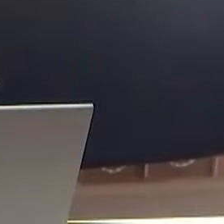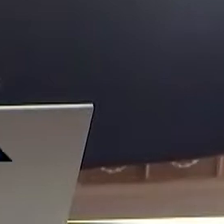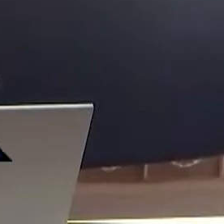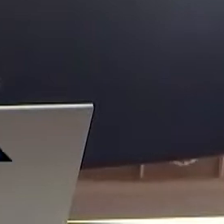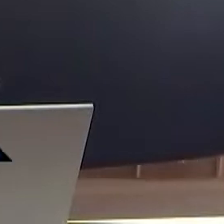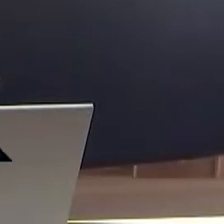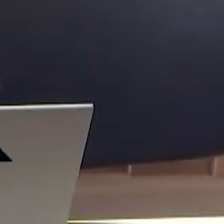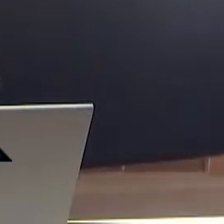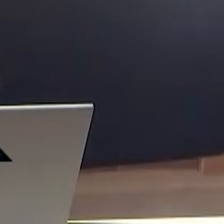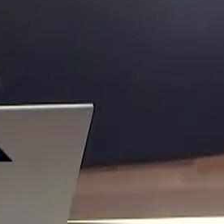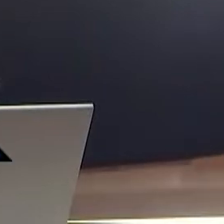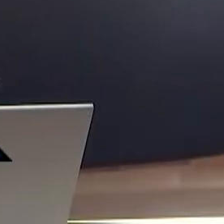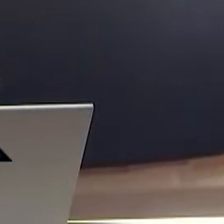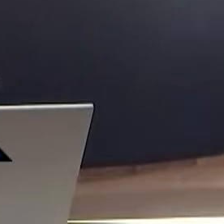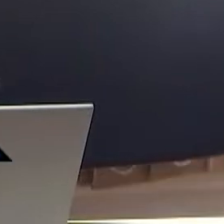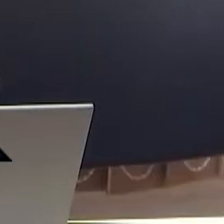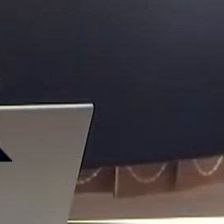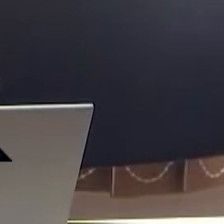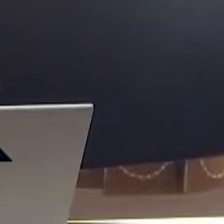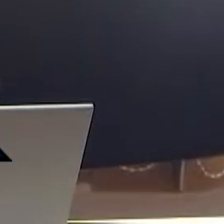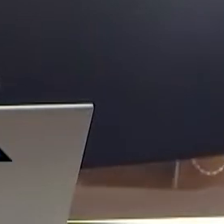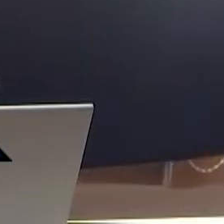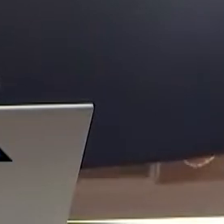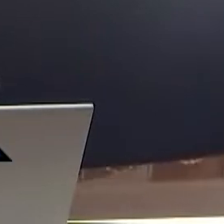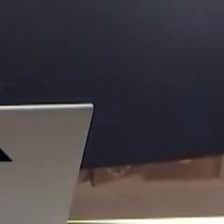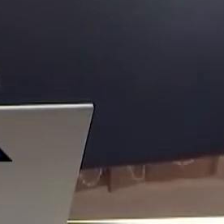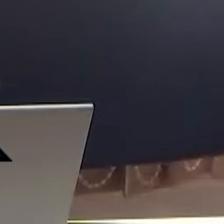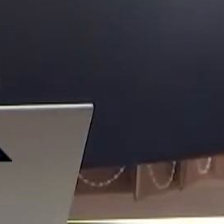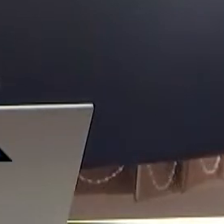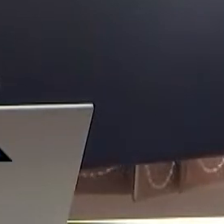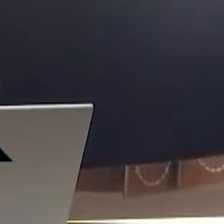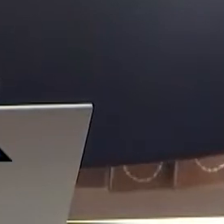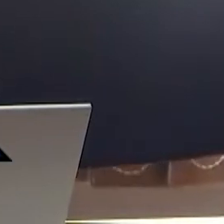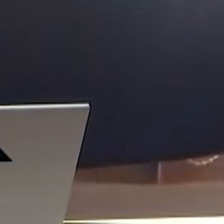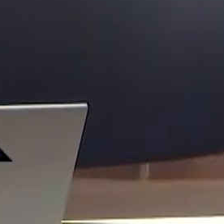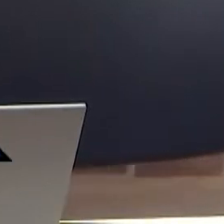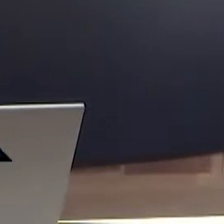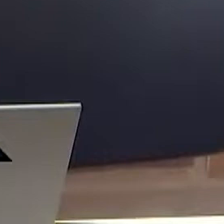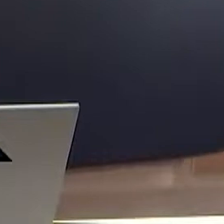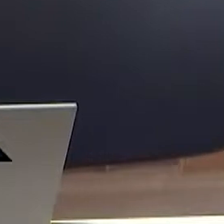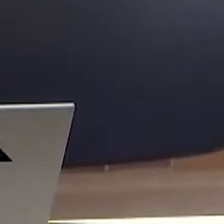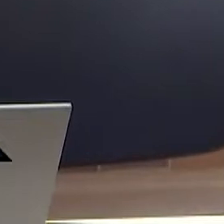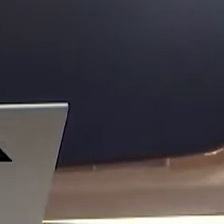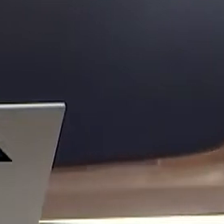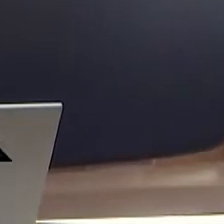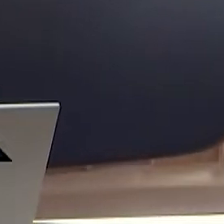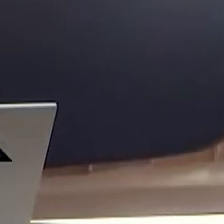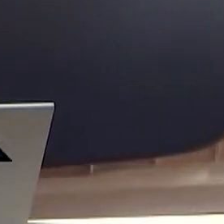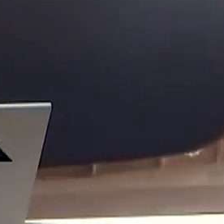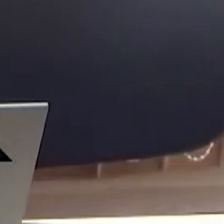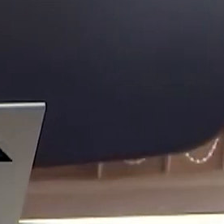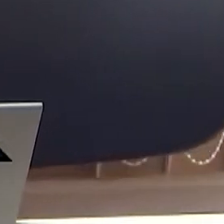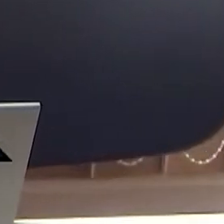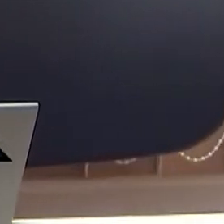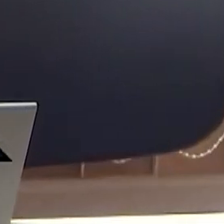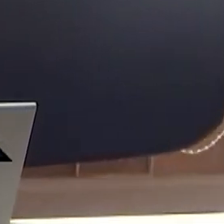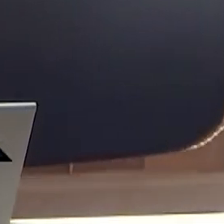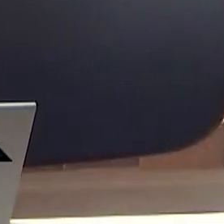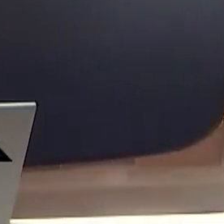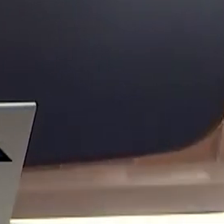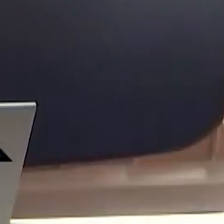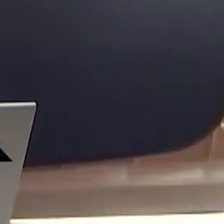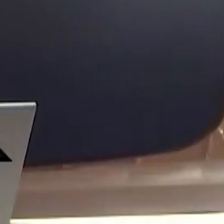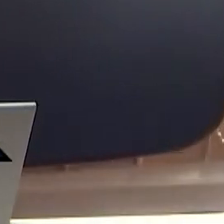tema de poda de árvores. Estão presentes conosco o vereador Paulo Gaspar, a quem eu